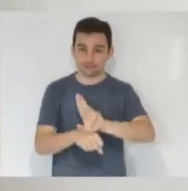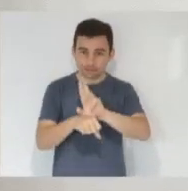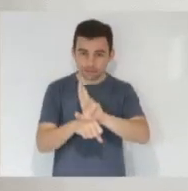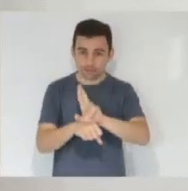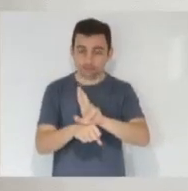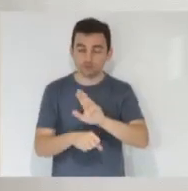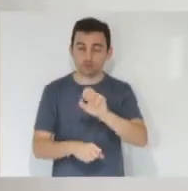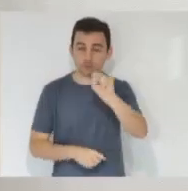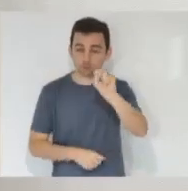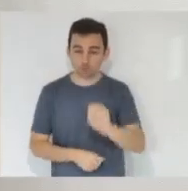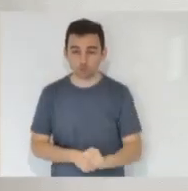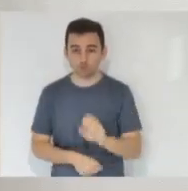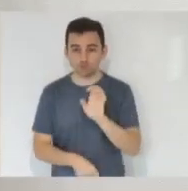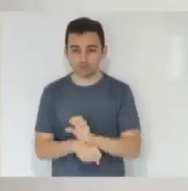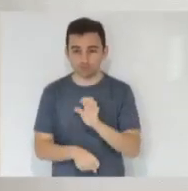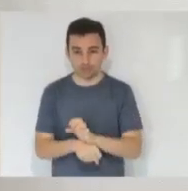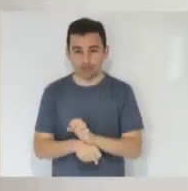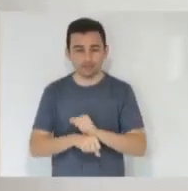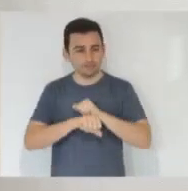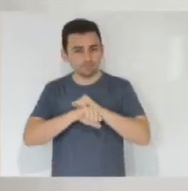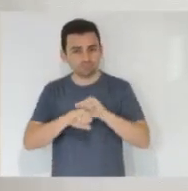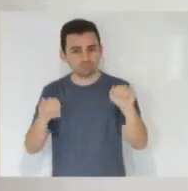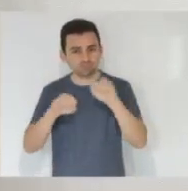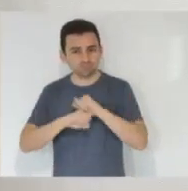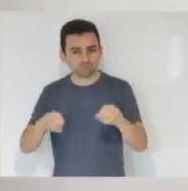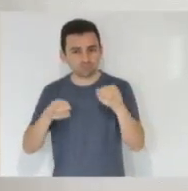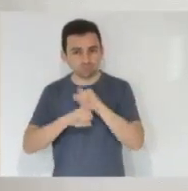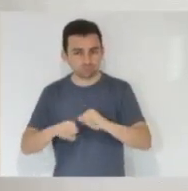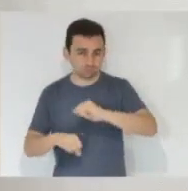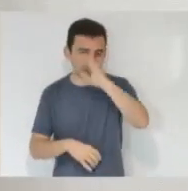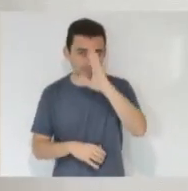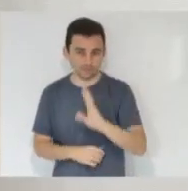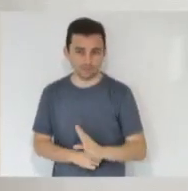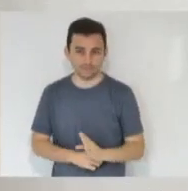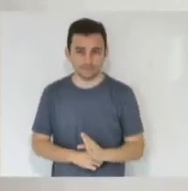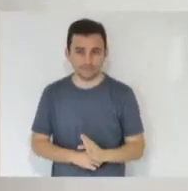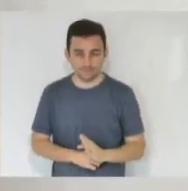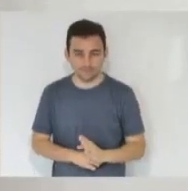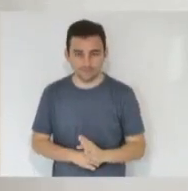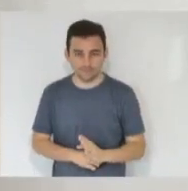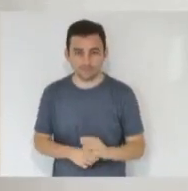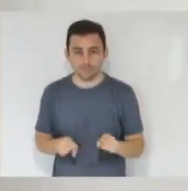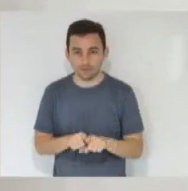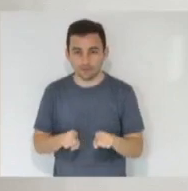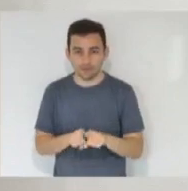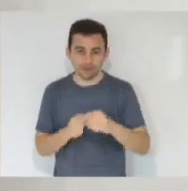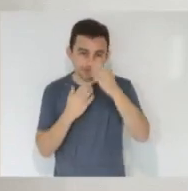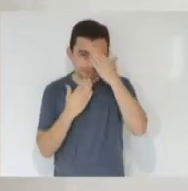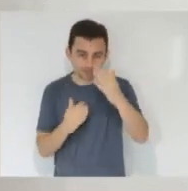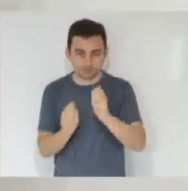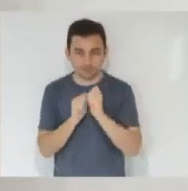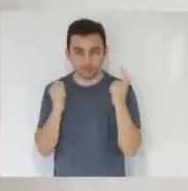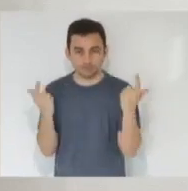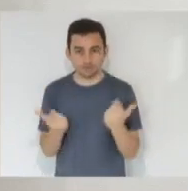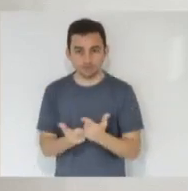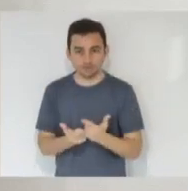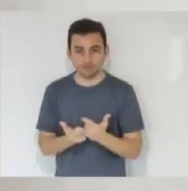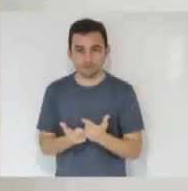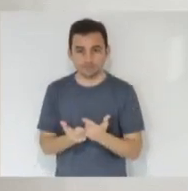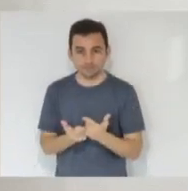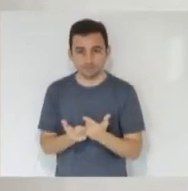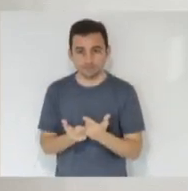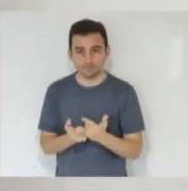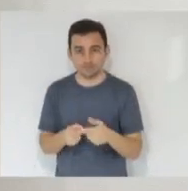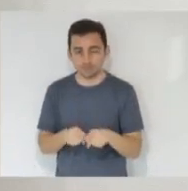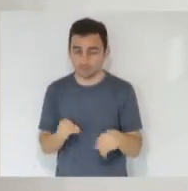estado a toda a região e também a todo o território nacional. Agradecer à Assembleia Legislativa, através